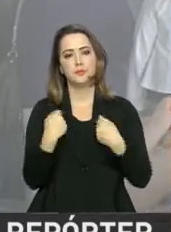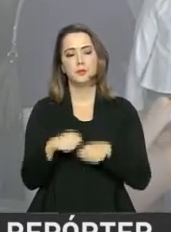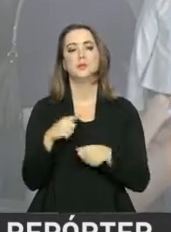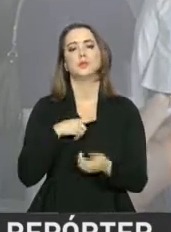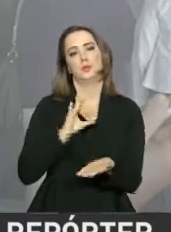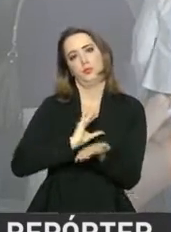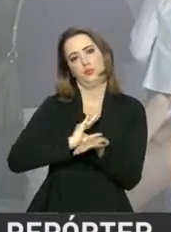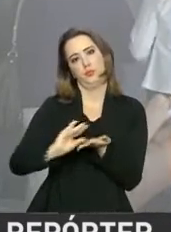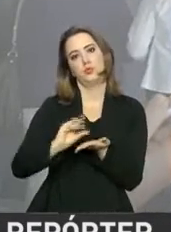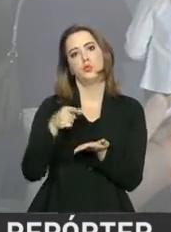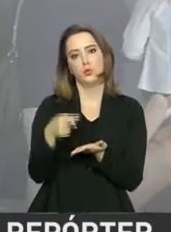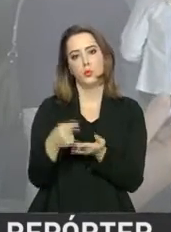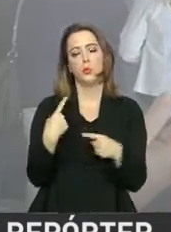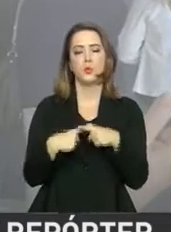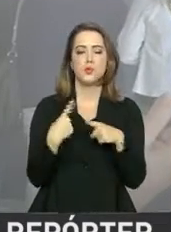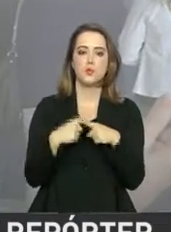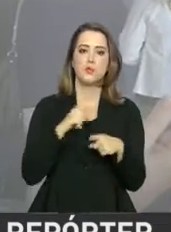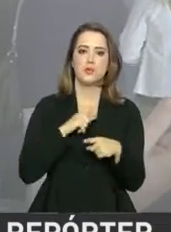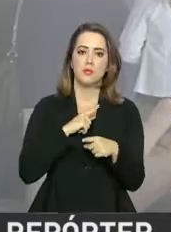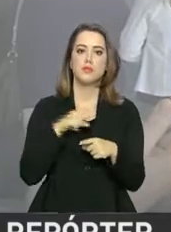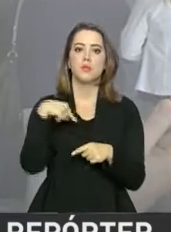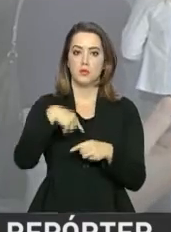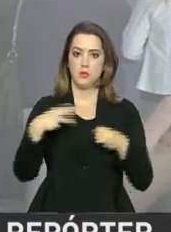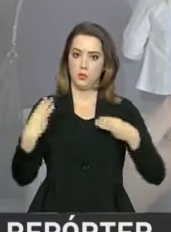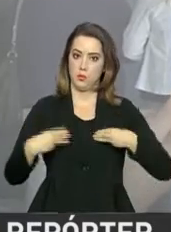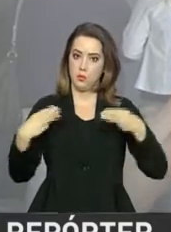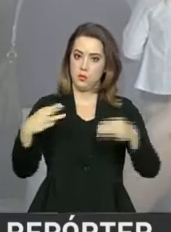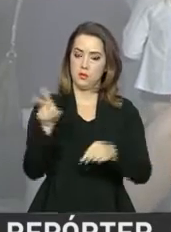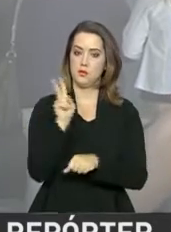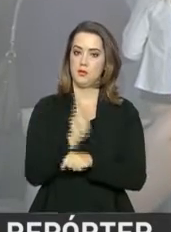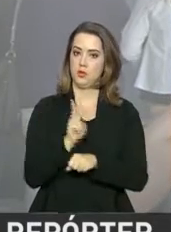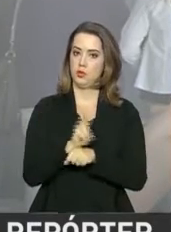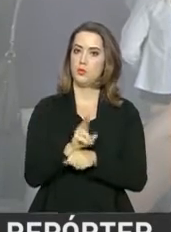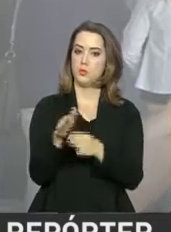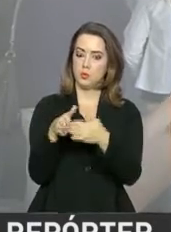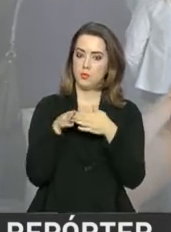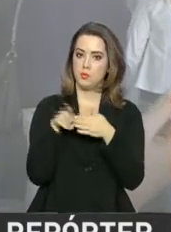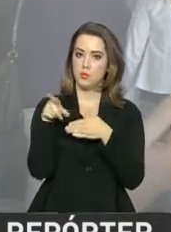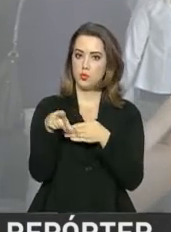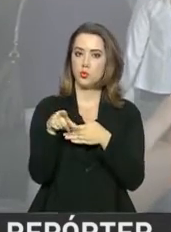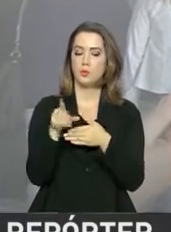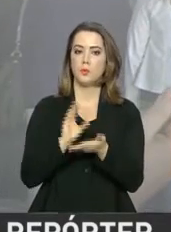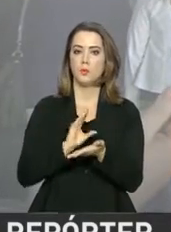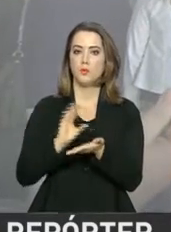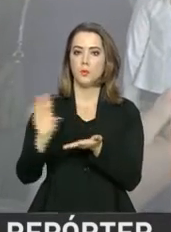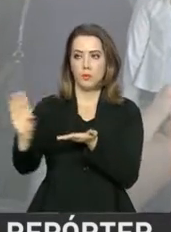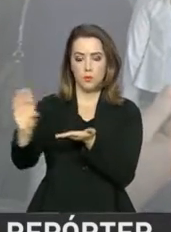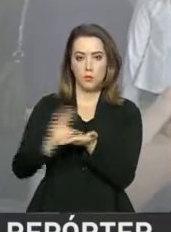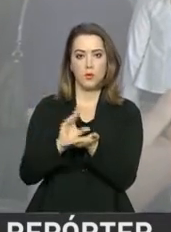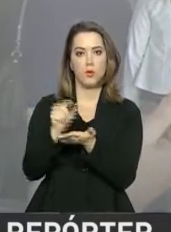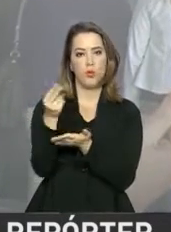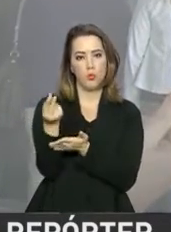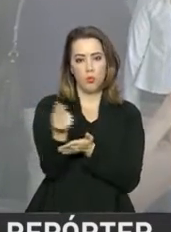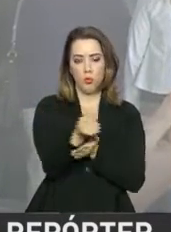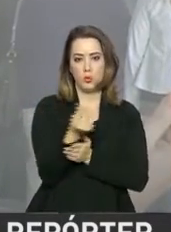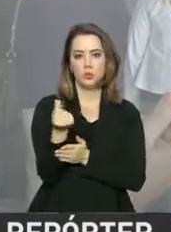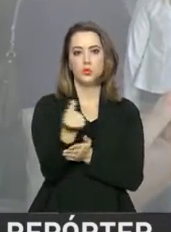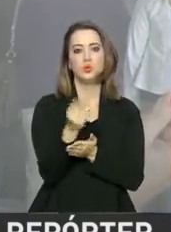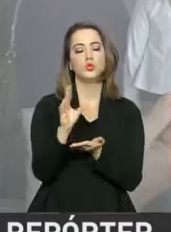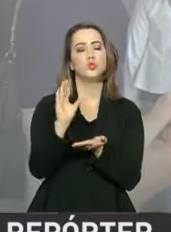recursos. Por isso foi feito por parte do Ministério da Defesa uma solicitação de espaço